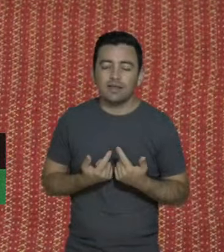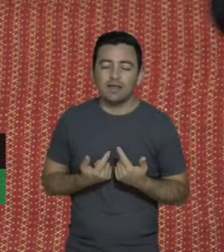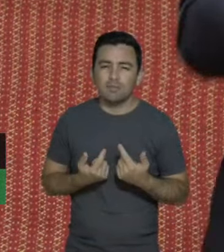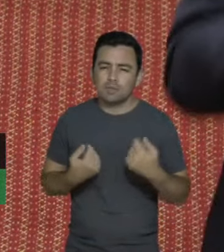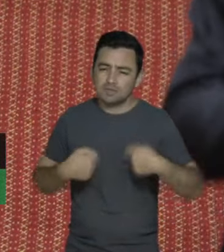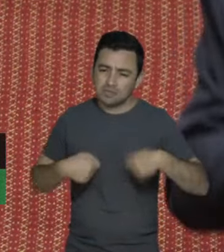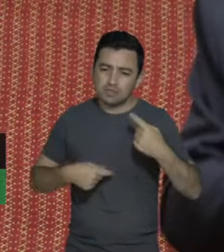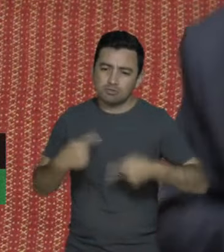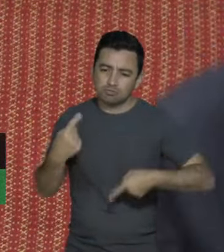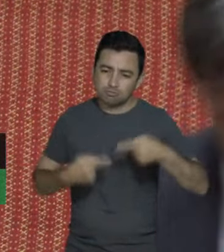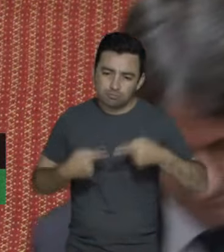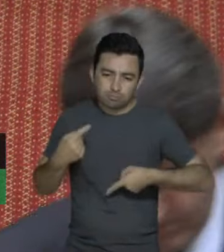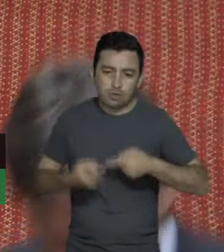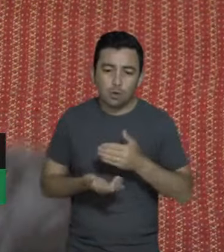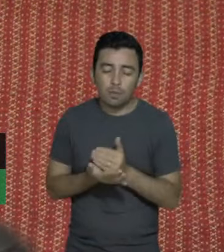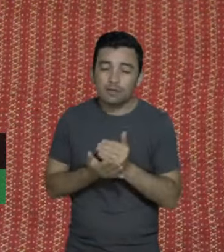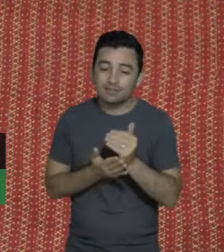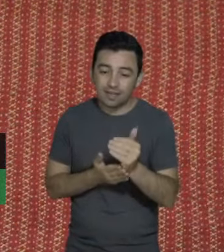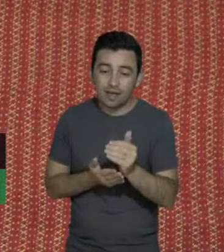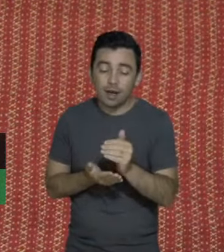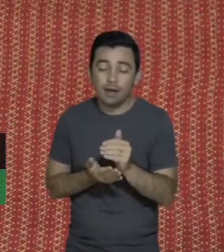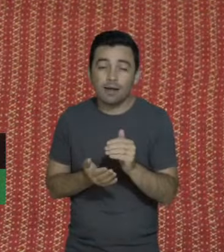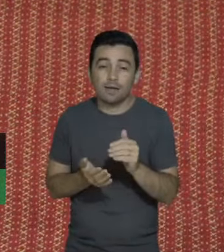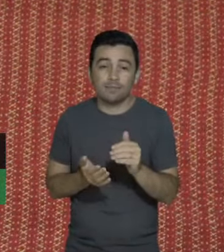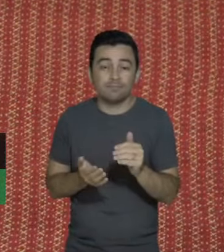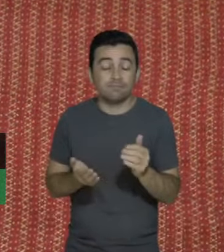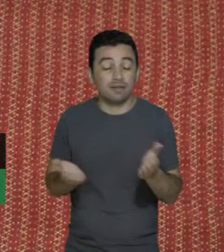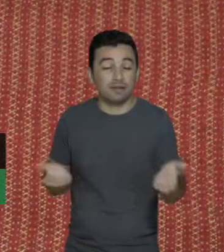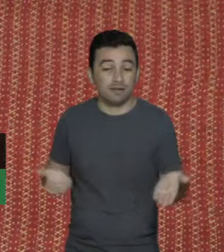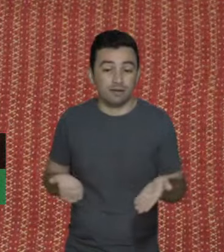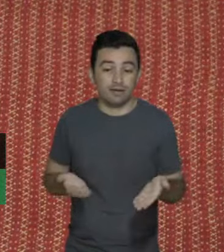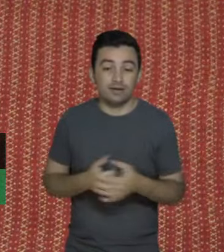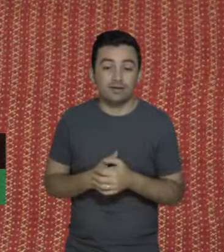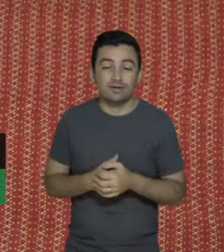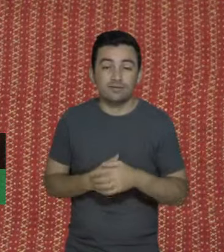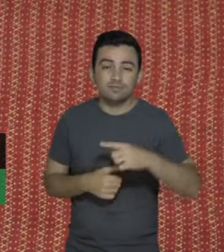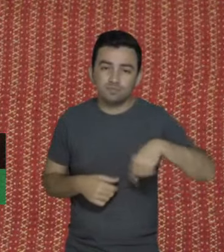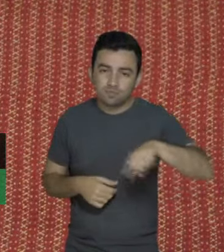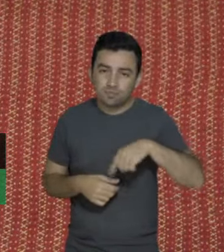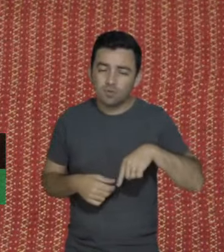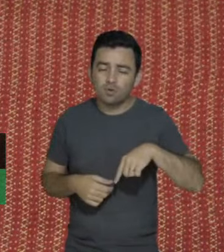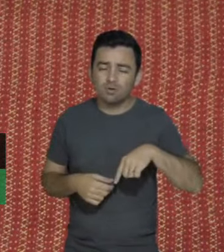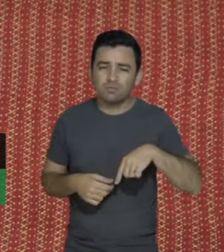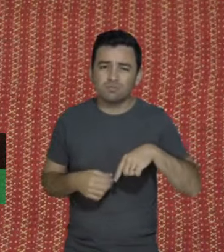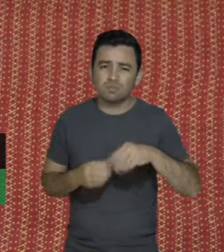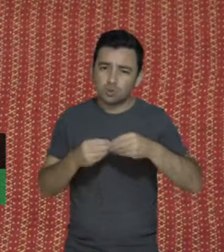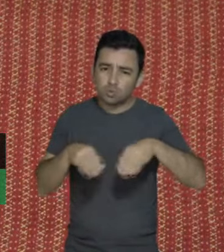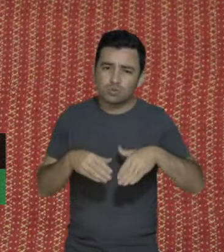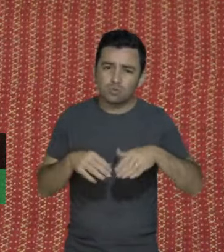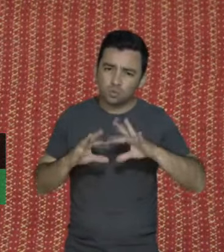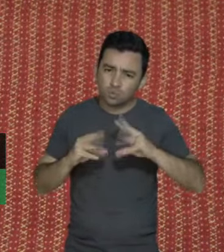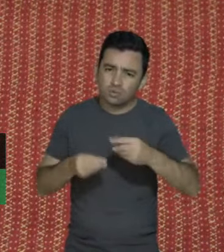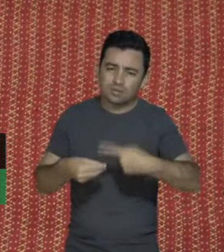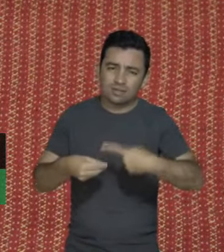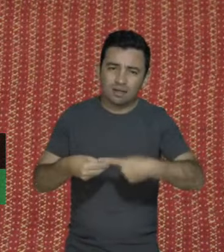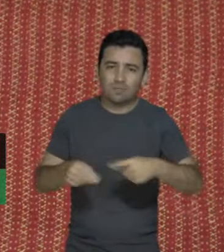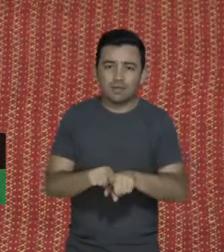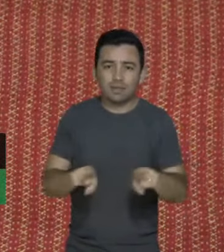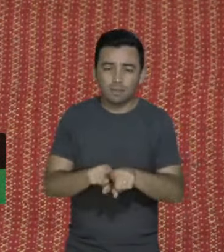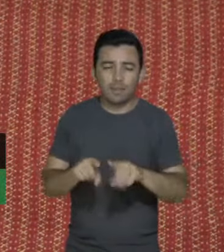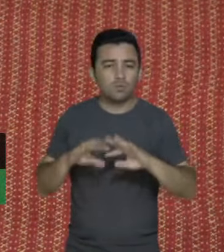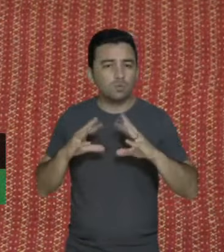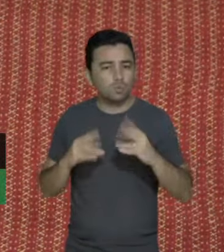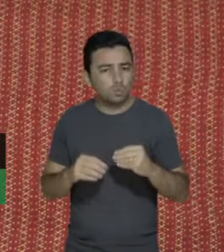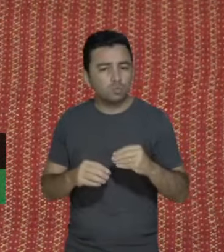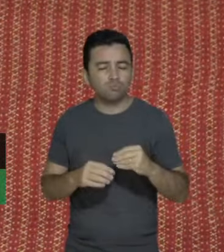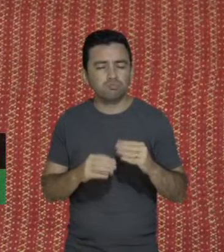aí que vão ser adotadas daqui pra frente porque nós estamos aí é prejudicando não só o município citado no requerimento mas todas as outras